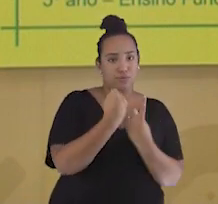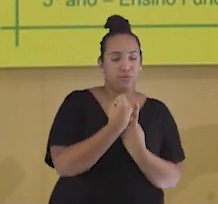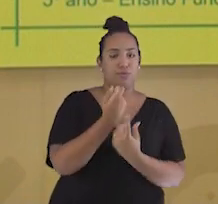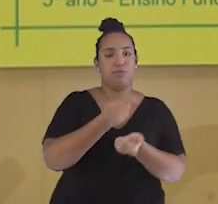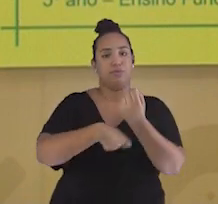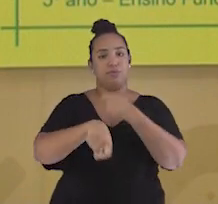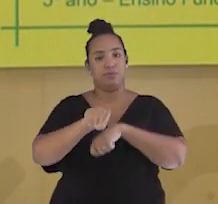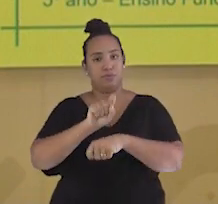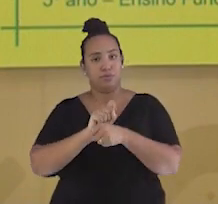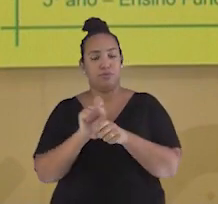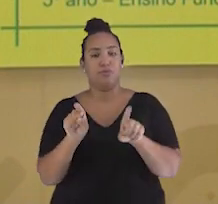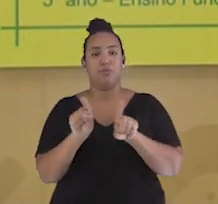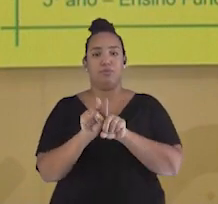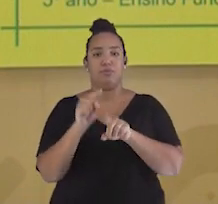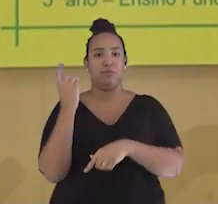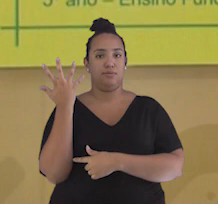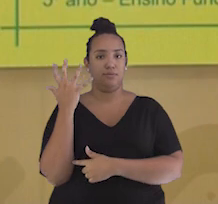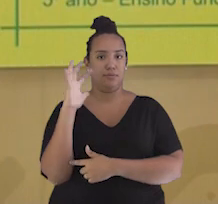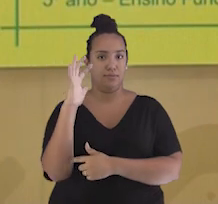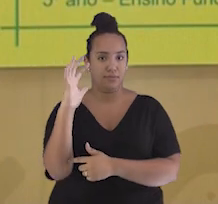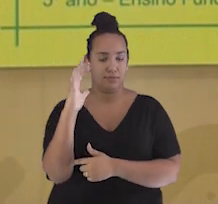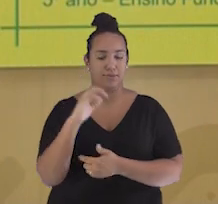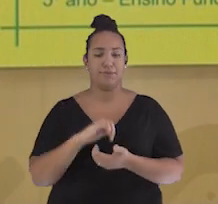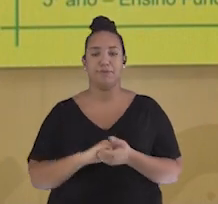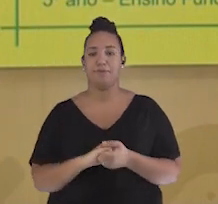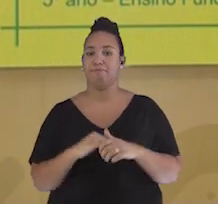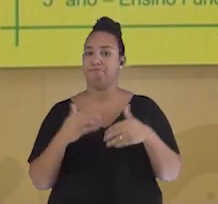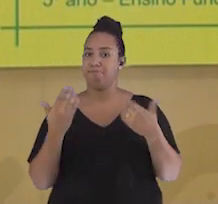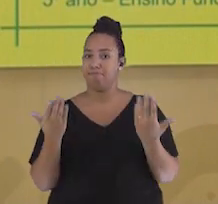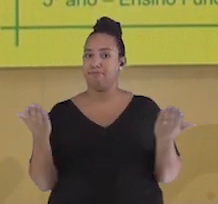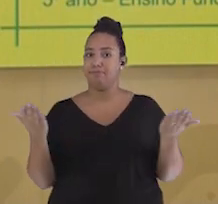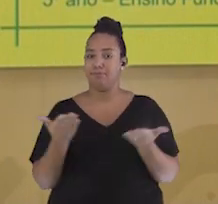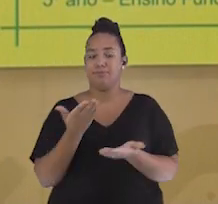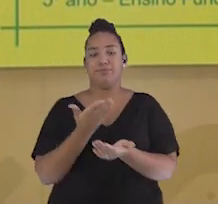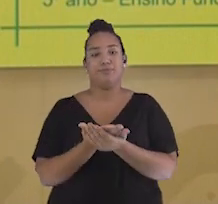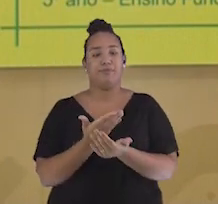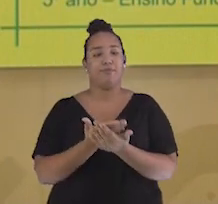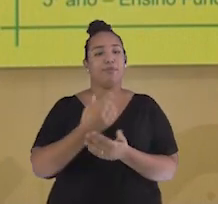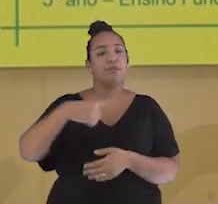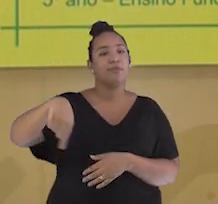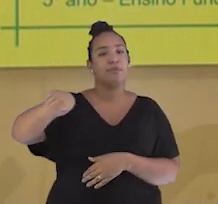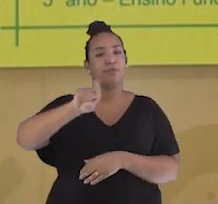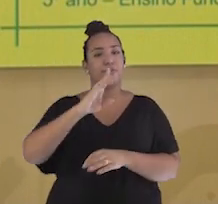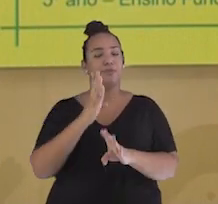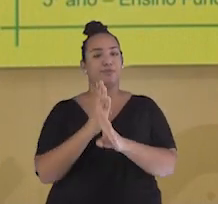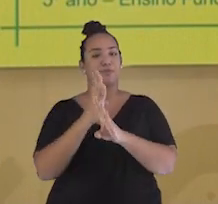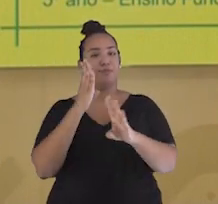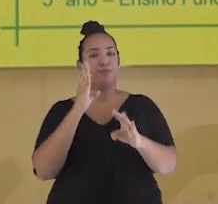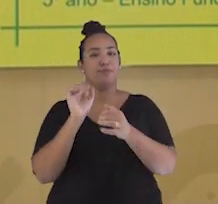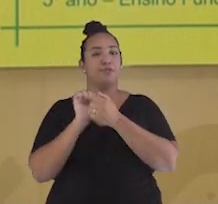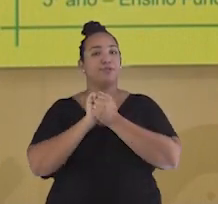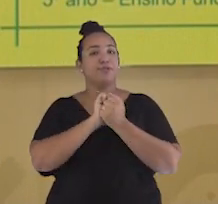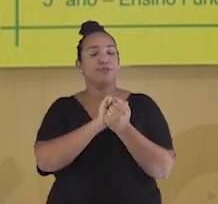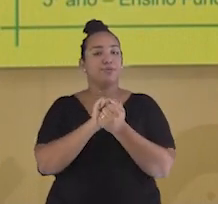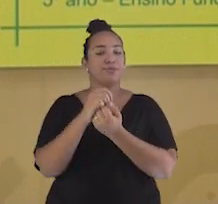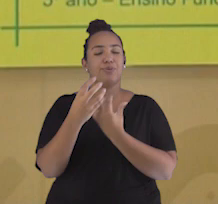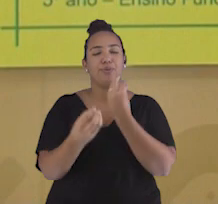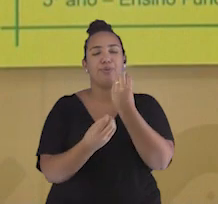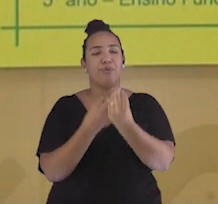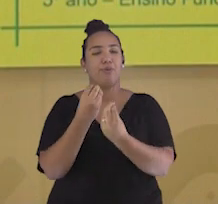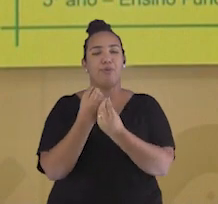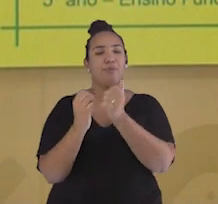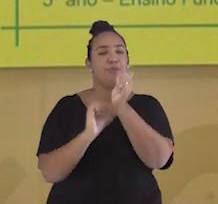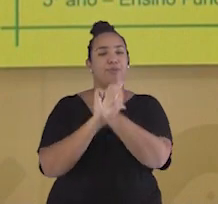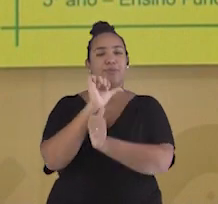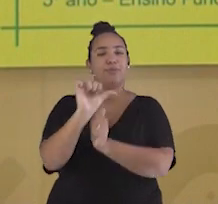dos anos iniciais. Hoje, nós iremos aprender sobre as mudanças que ocorrem nas cidades. E essas mudanças